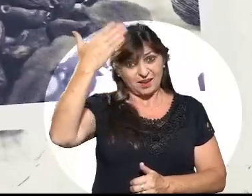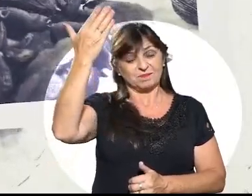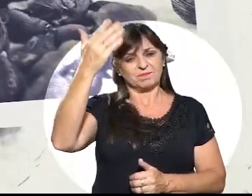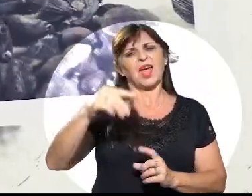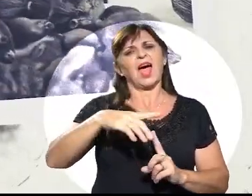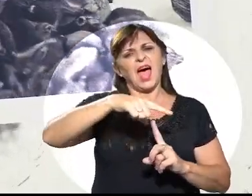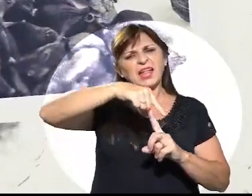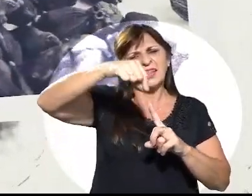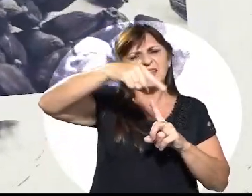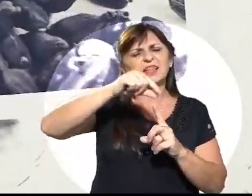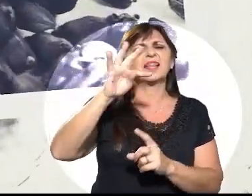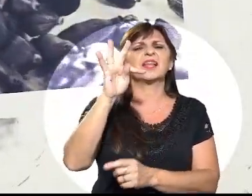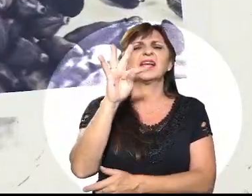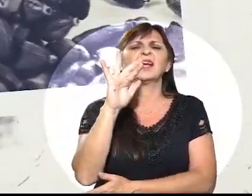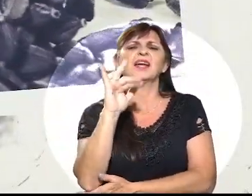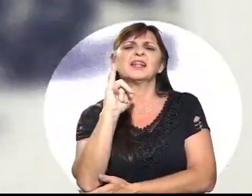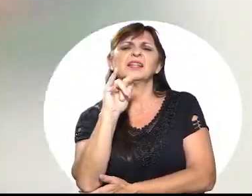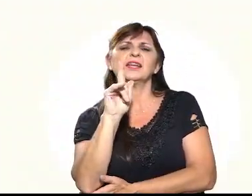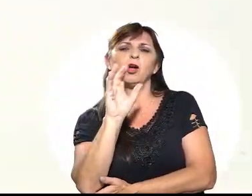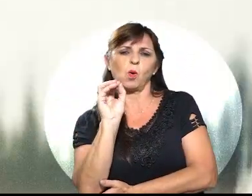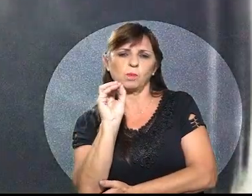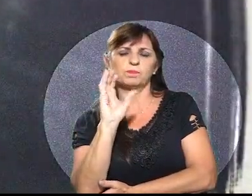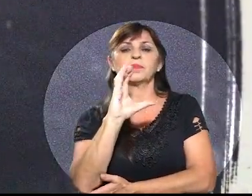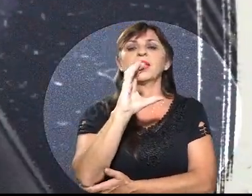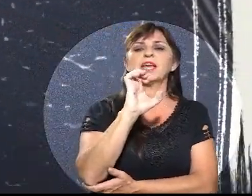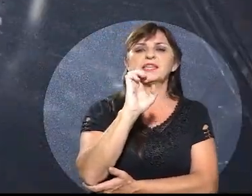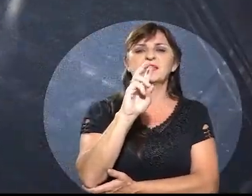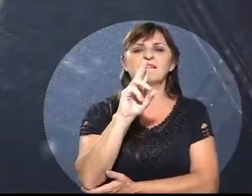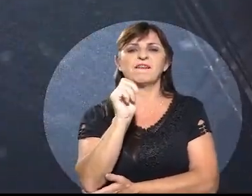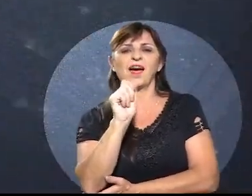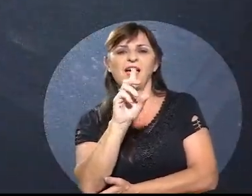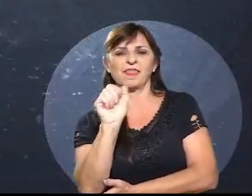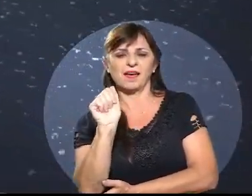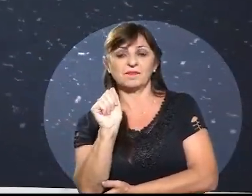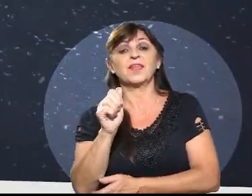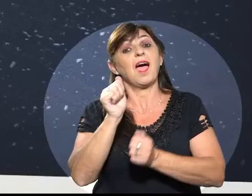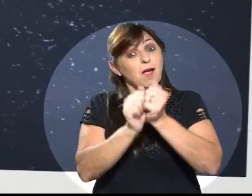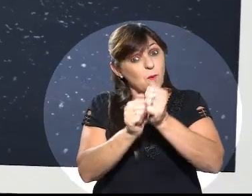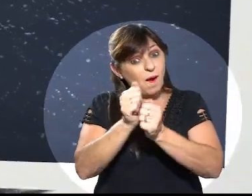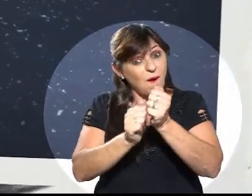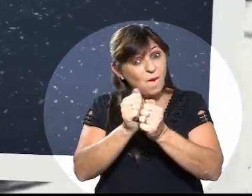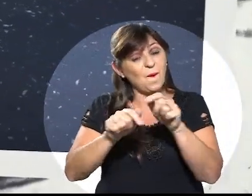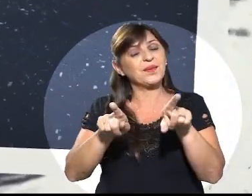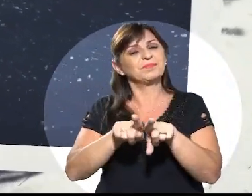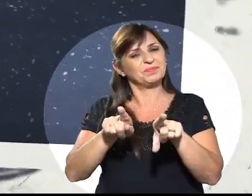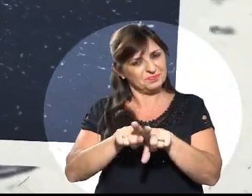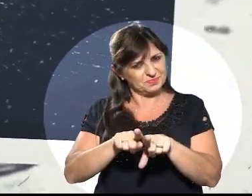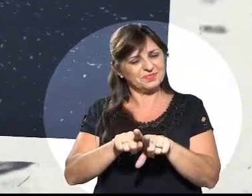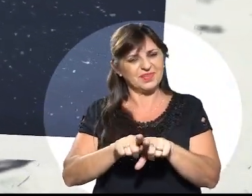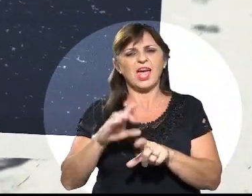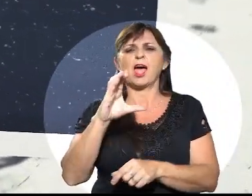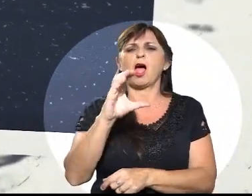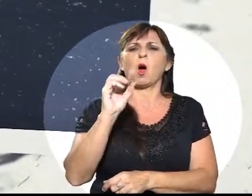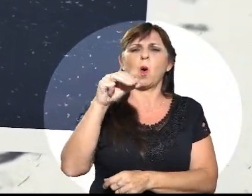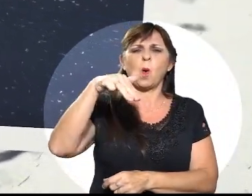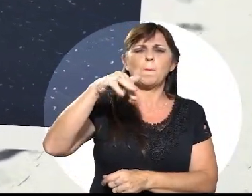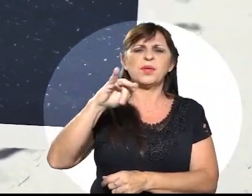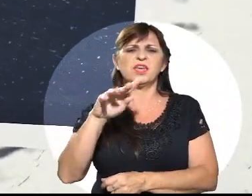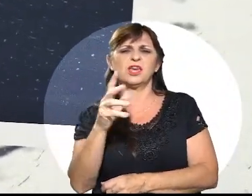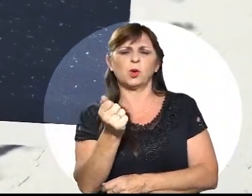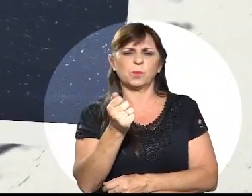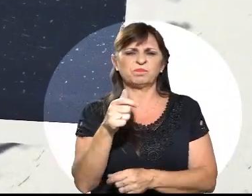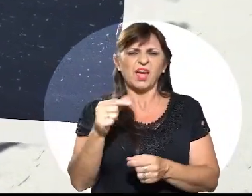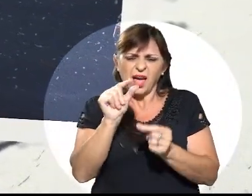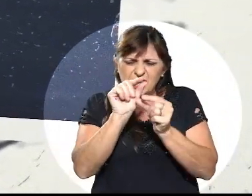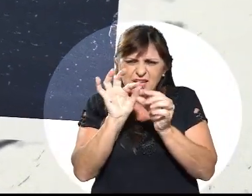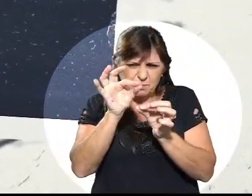a cevada e o arroz. A utilização de temperos e especiarias, como o cominho, a pimenta do reino, a